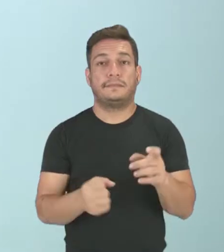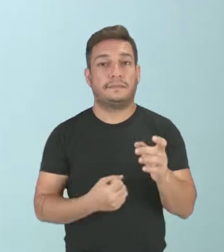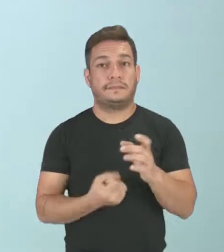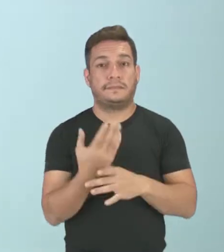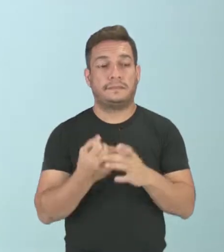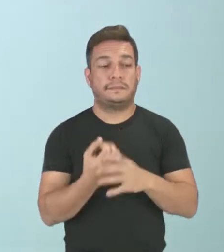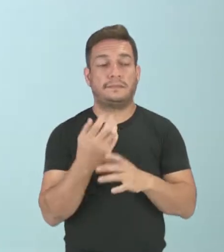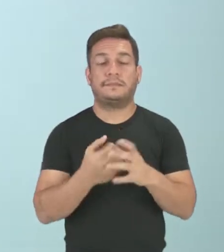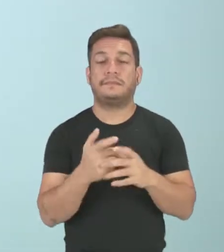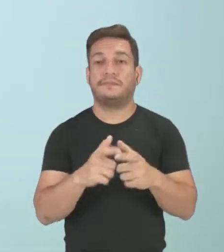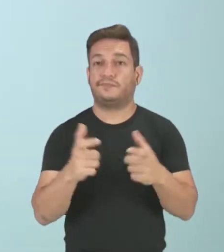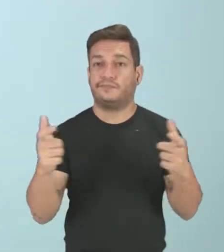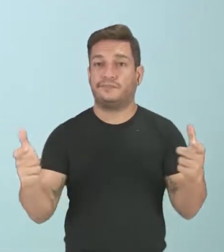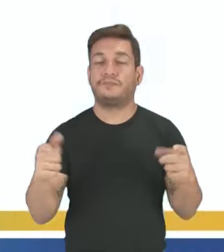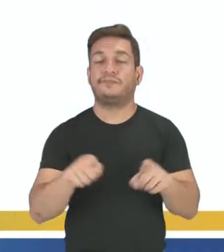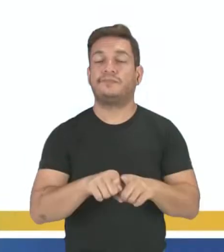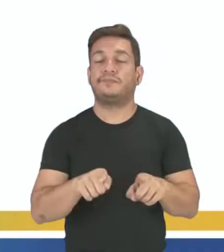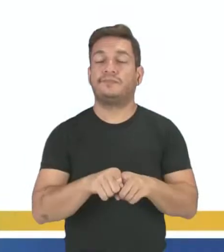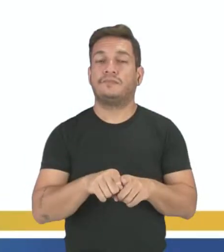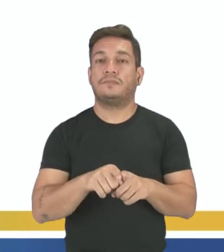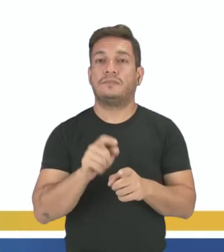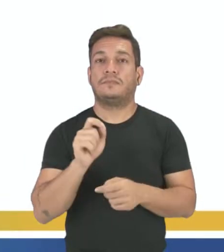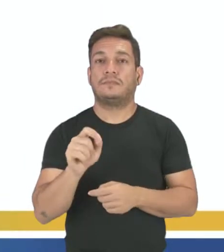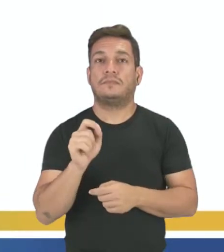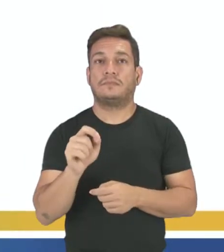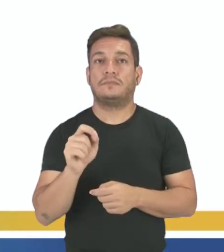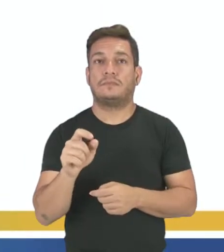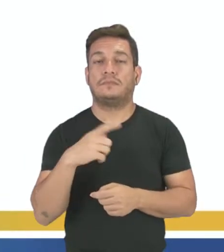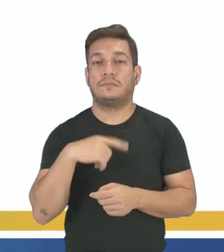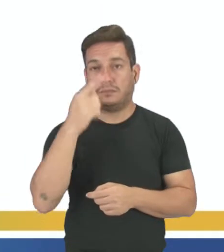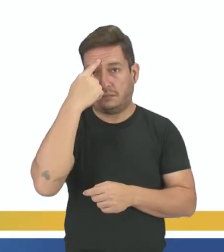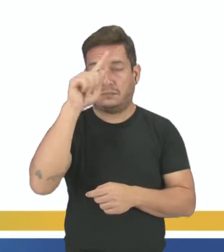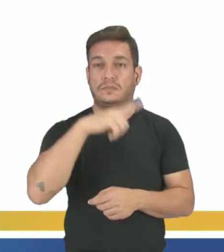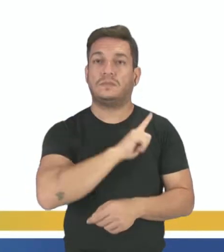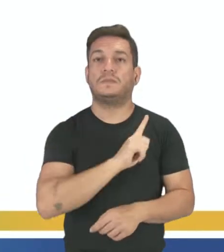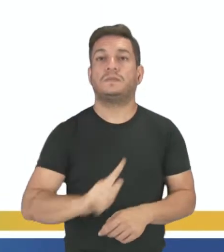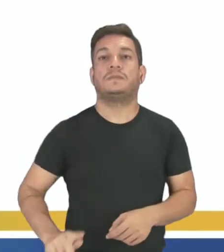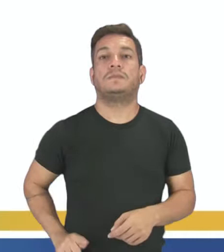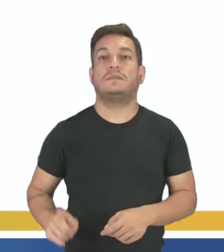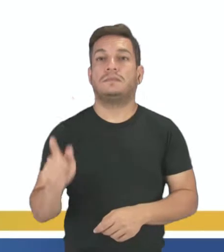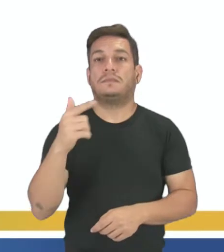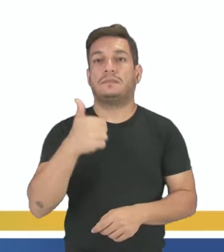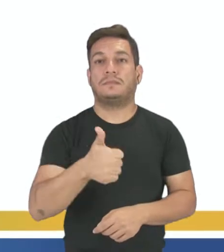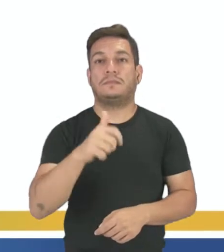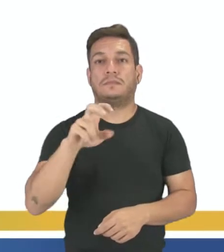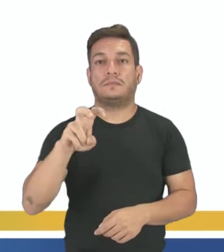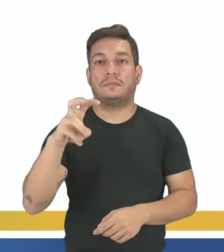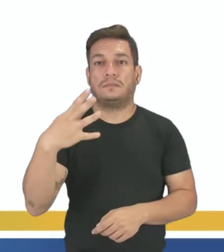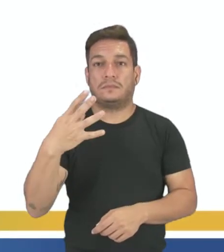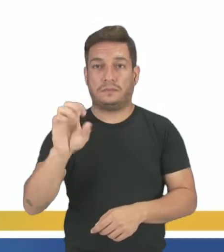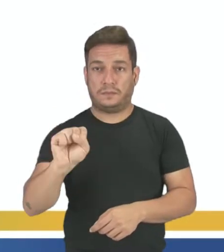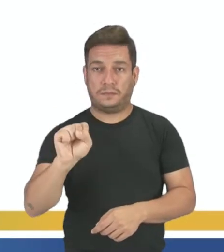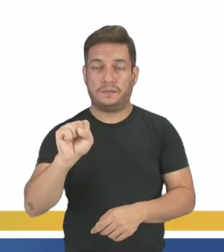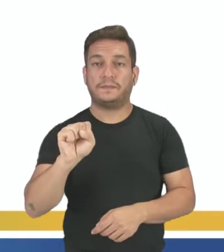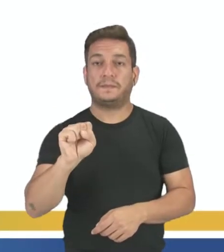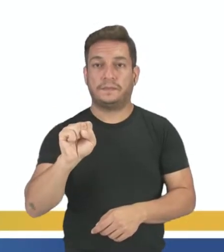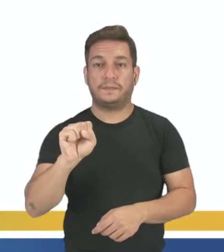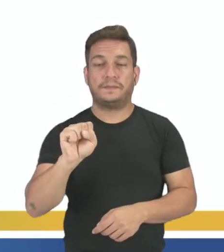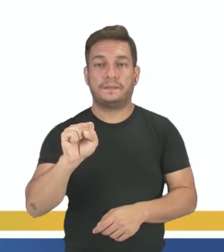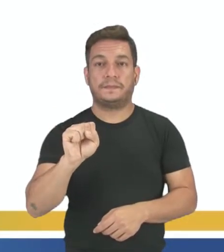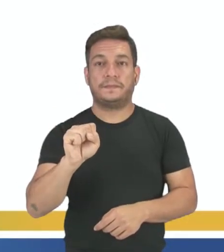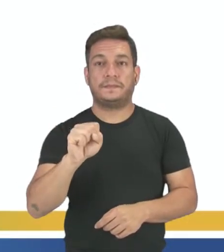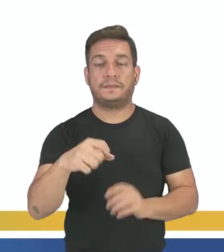produziram em grande escala. E aí, com a criação do governo geral em 1548, pelo chamado